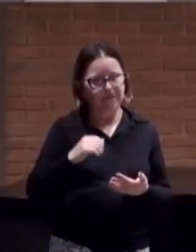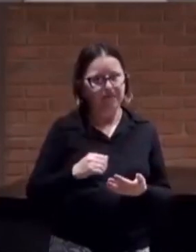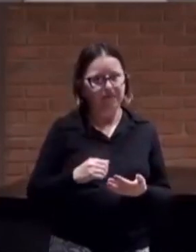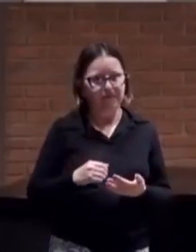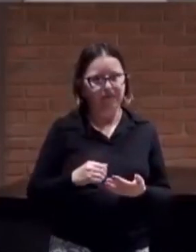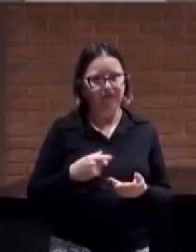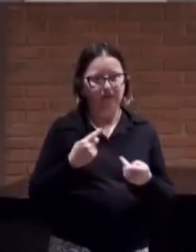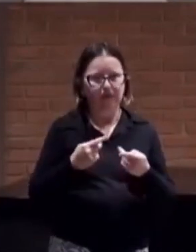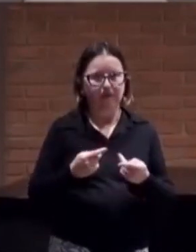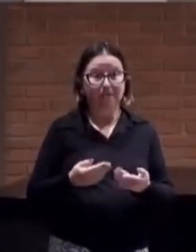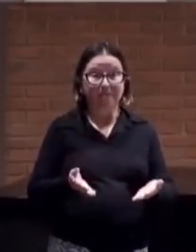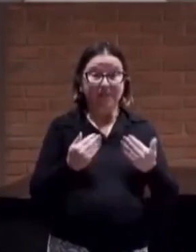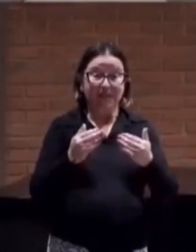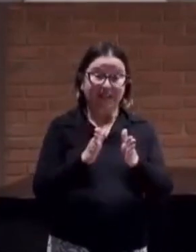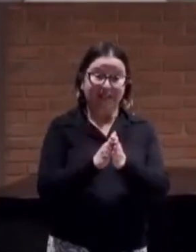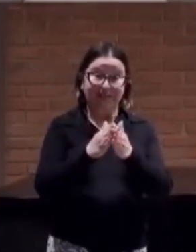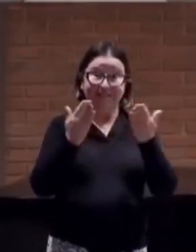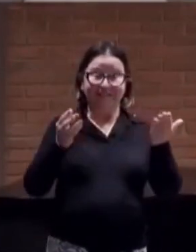uma Bíblia